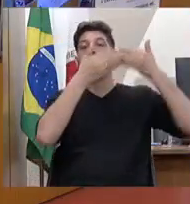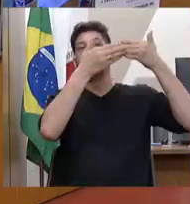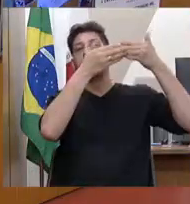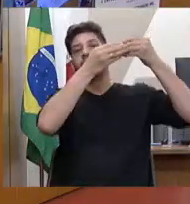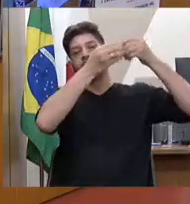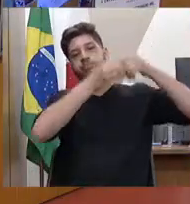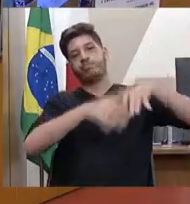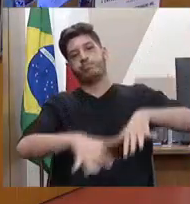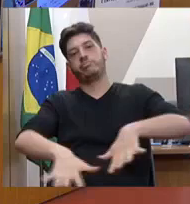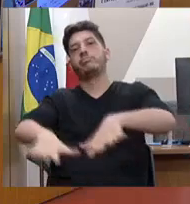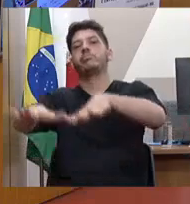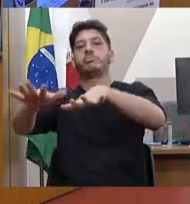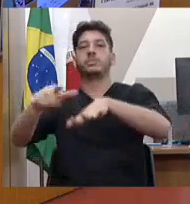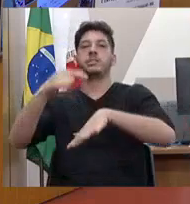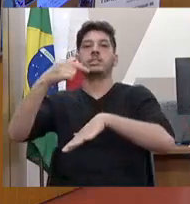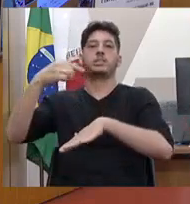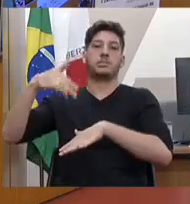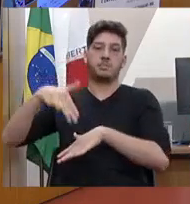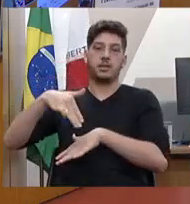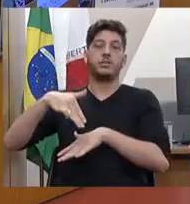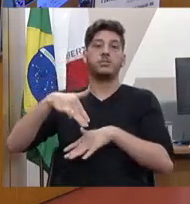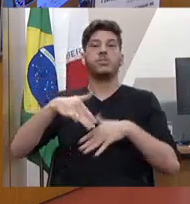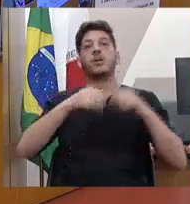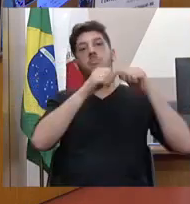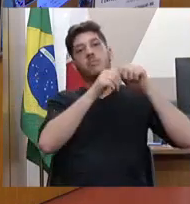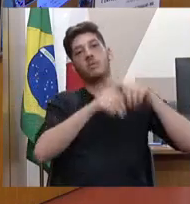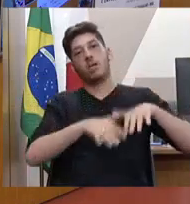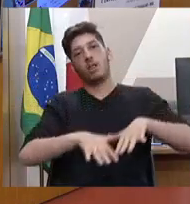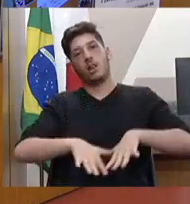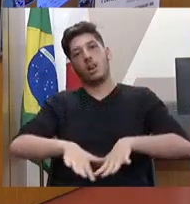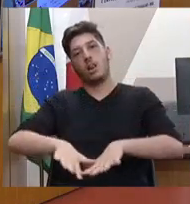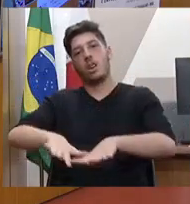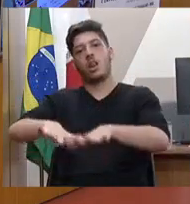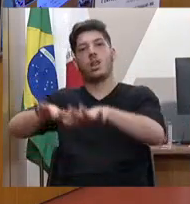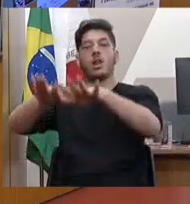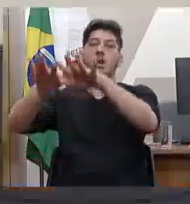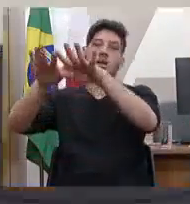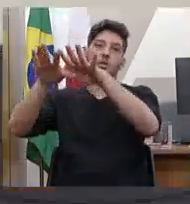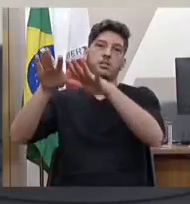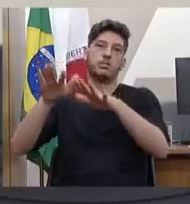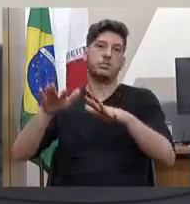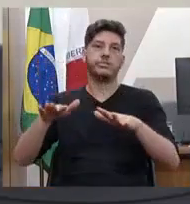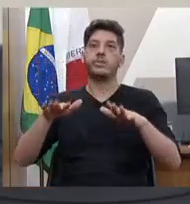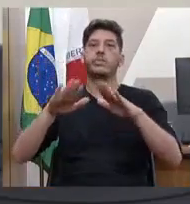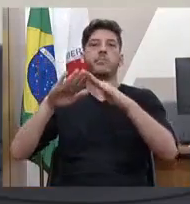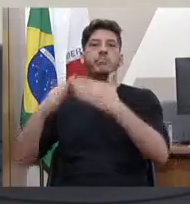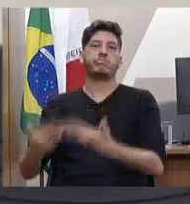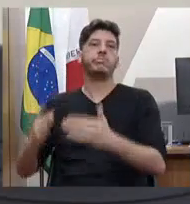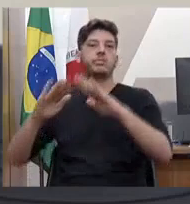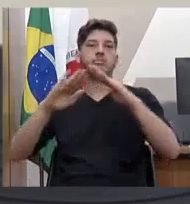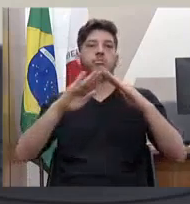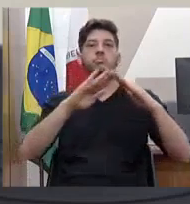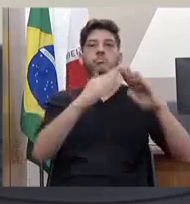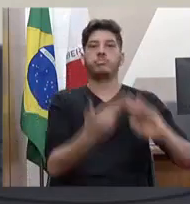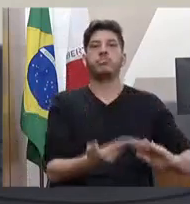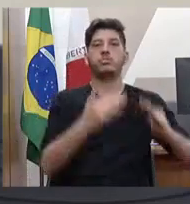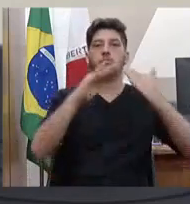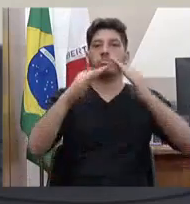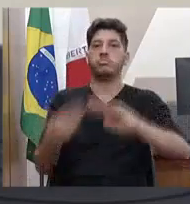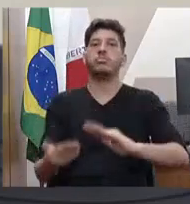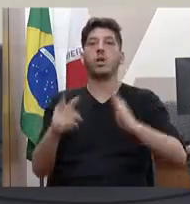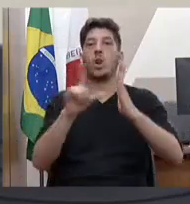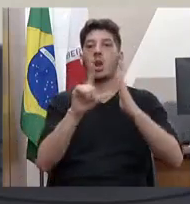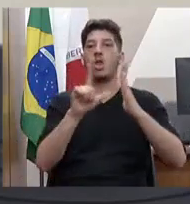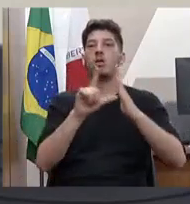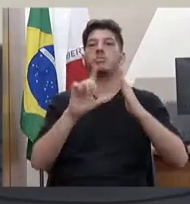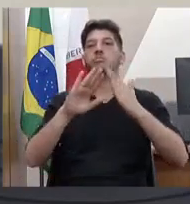altura aproximadamente ela vai passar por aquele caminho pegando as casas de lojas pegando tudo a lama